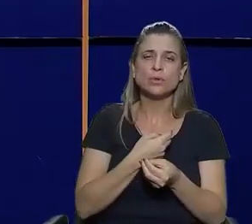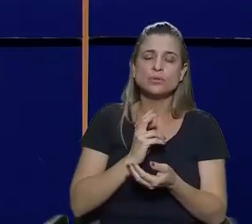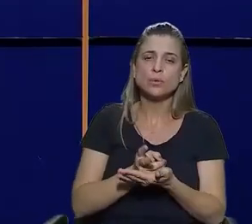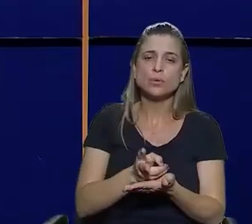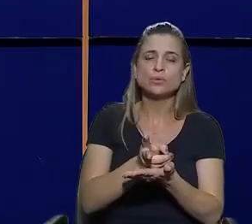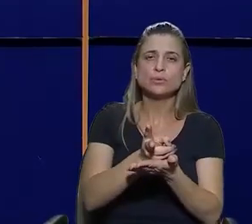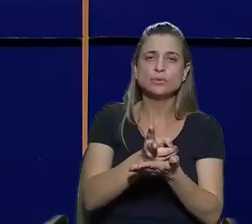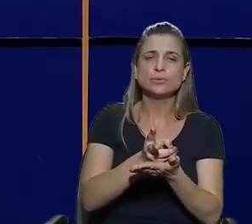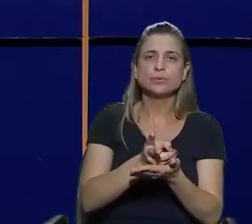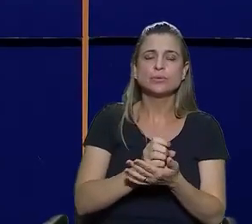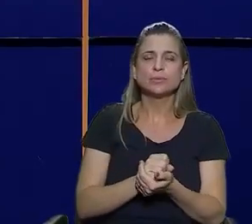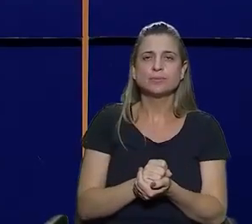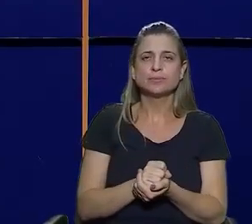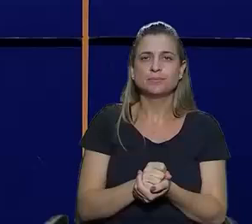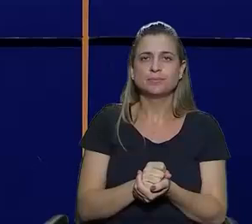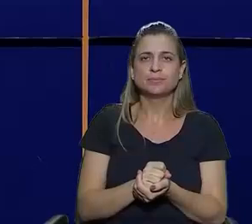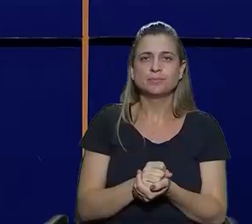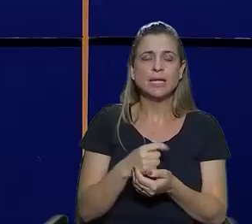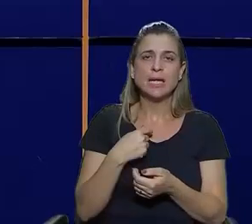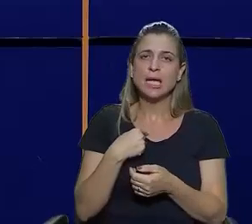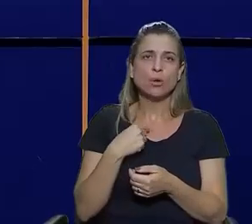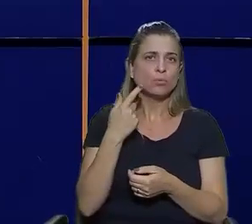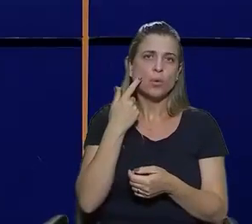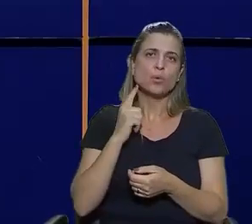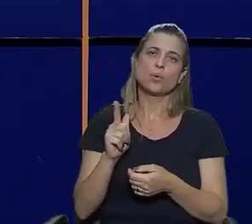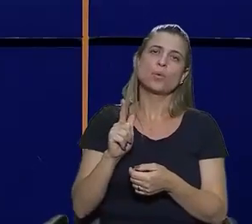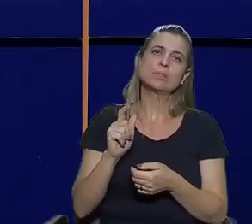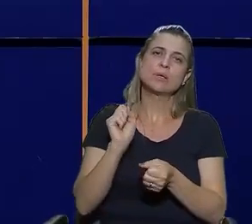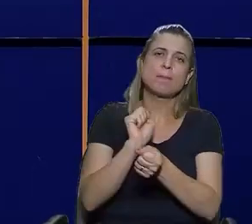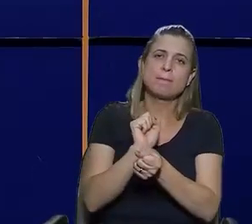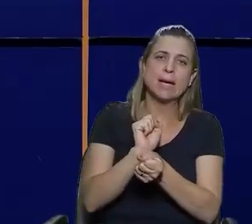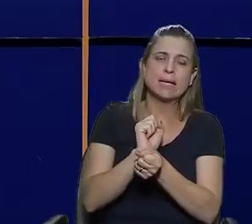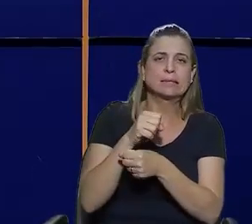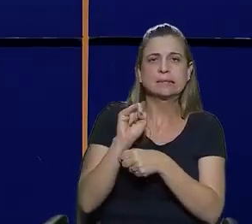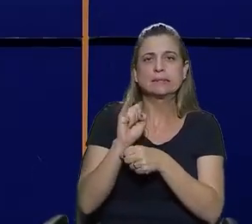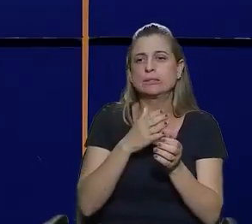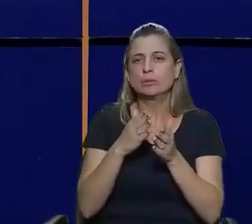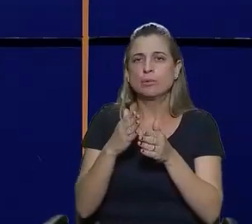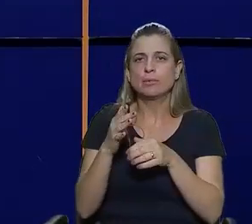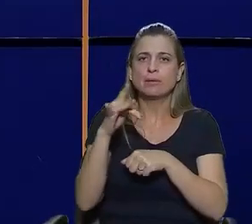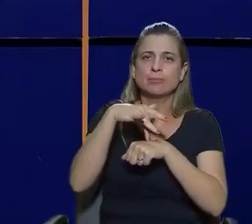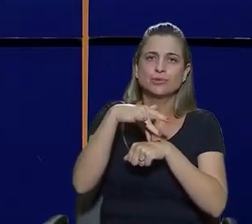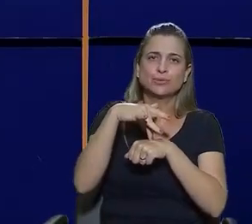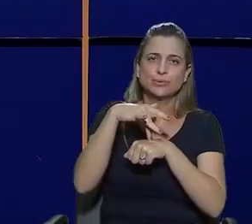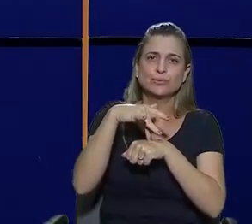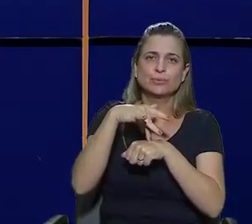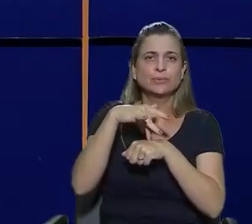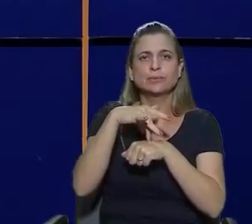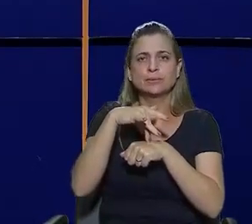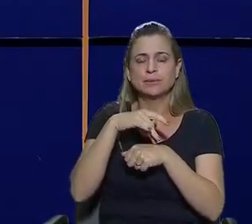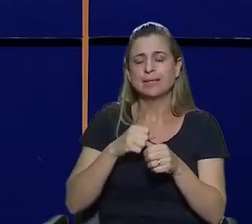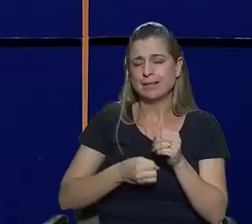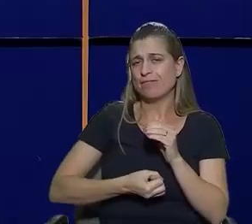Então, eu não consigo ficar paralisada diante do absurdo, né? E não são poucos os absurdos que a gente